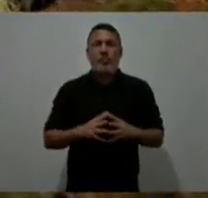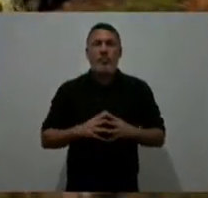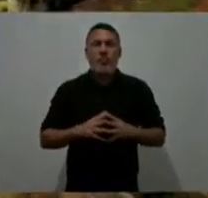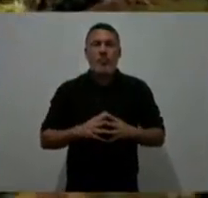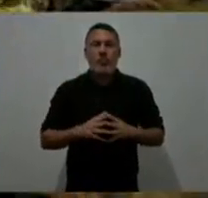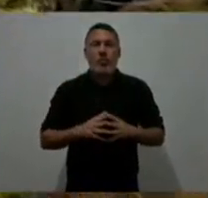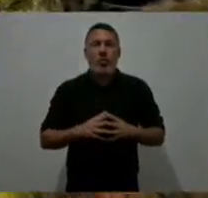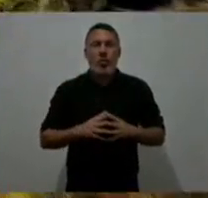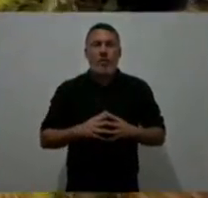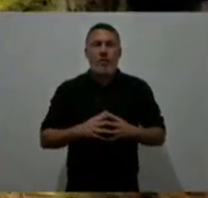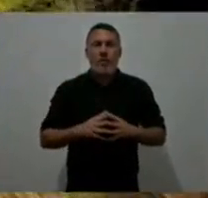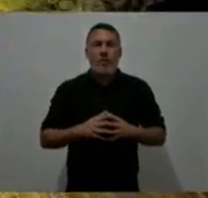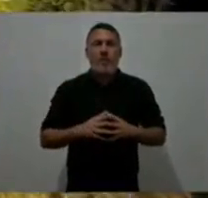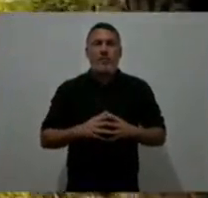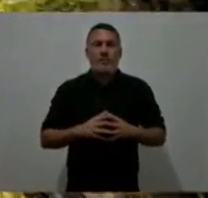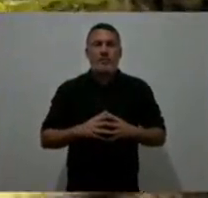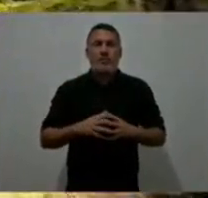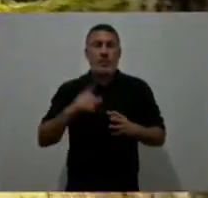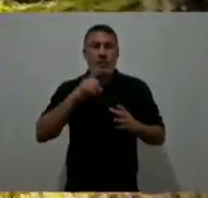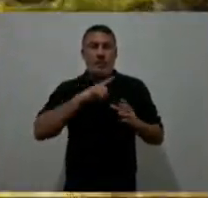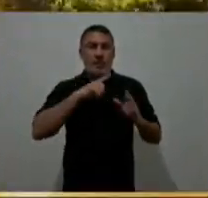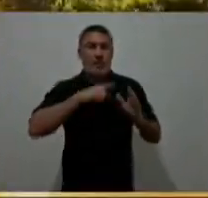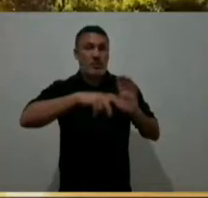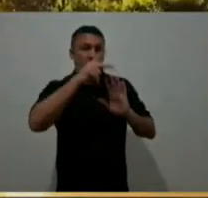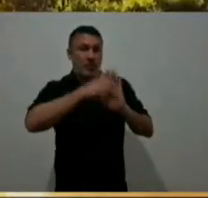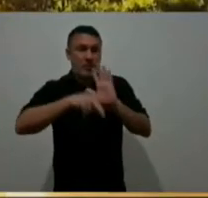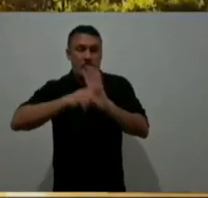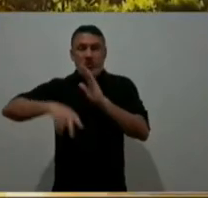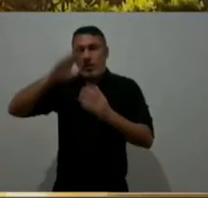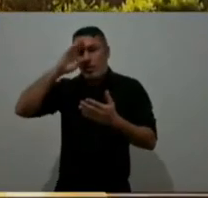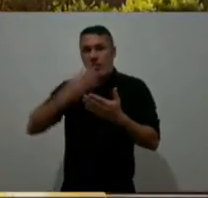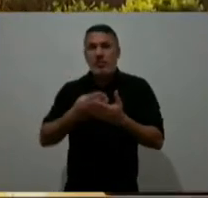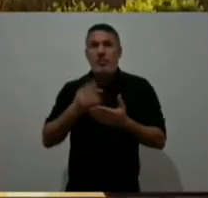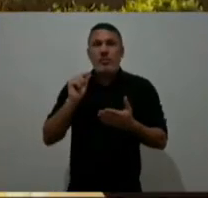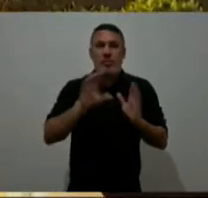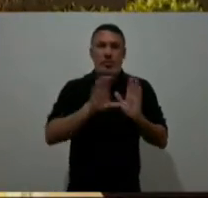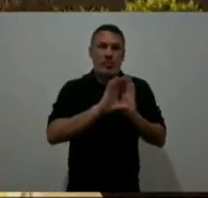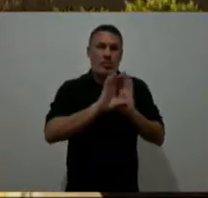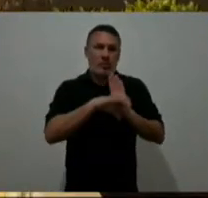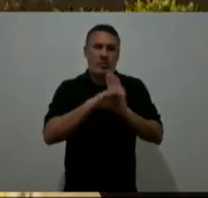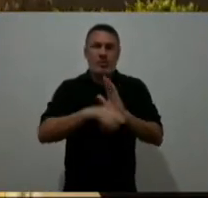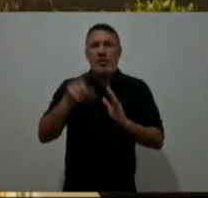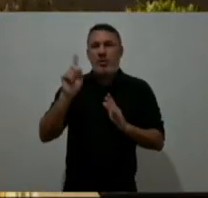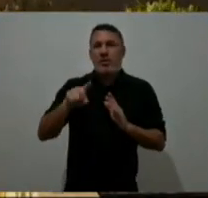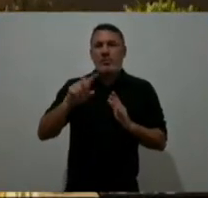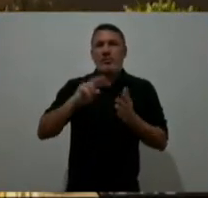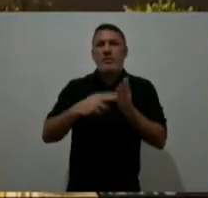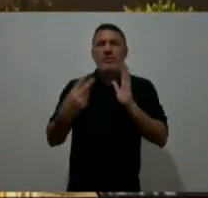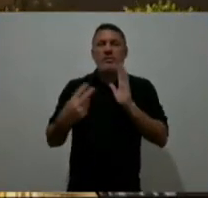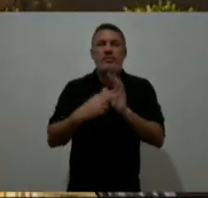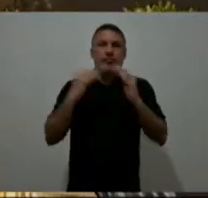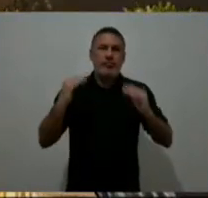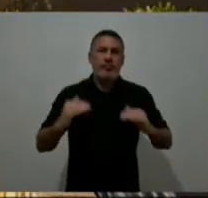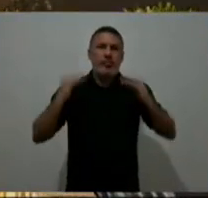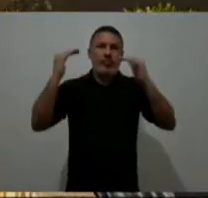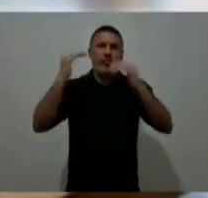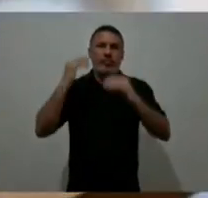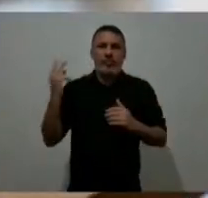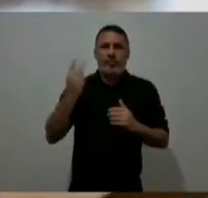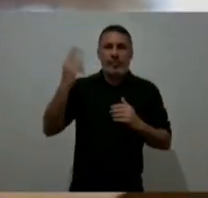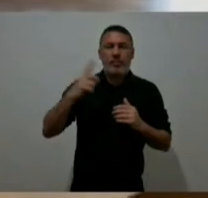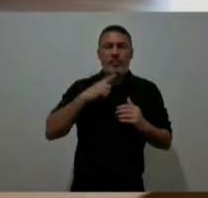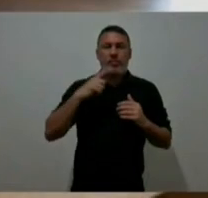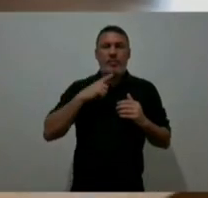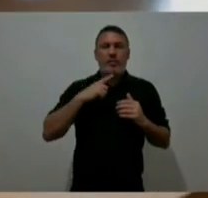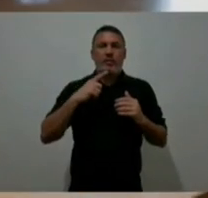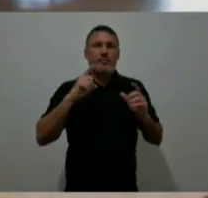Neste projeto, acreditamos que o conceito pode se materializar, transformando o empreendimento em um oásis